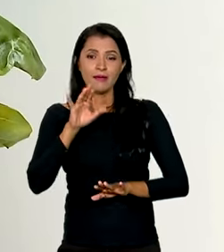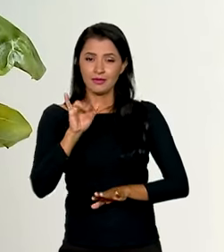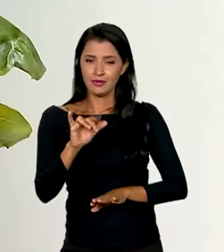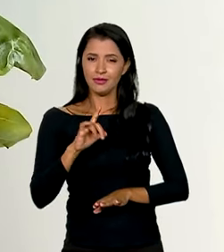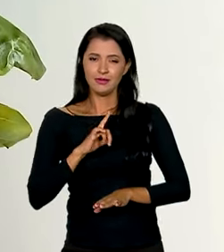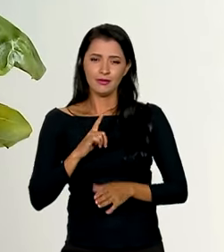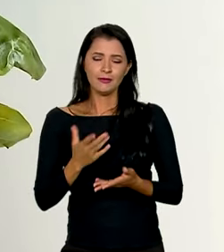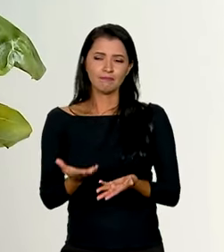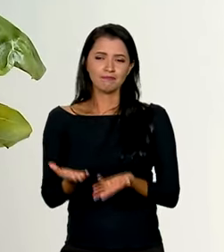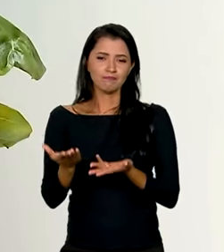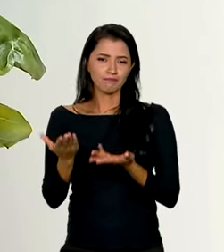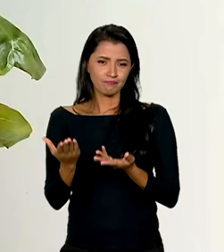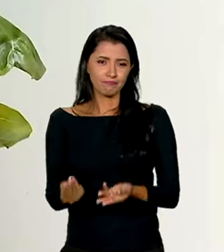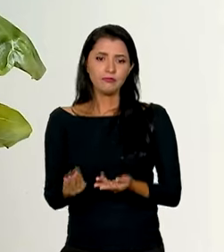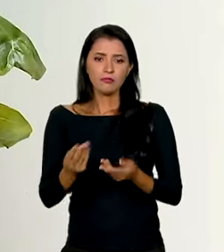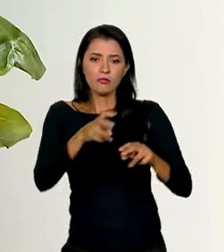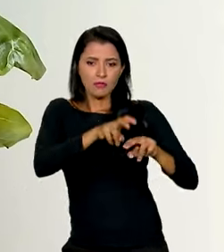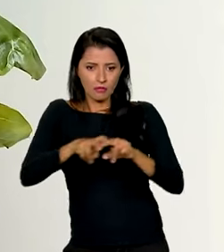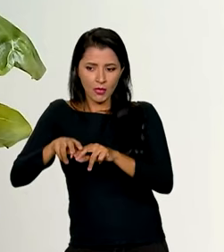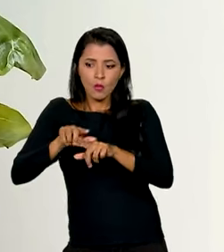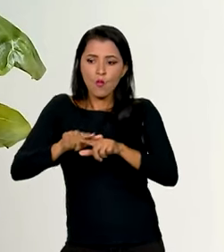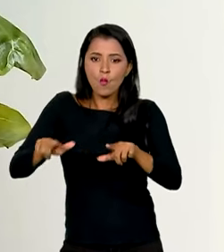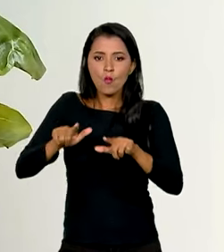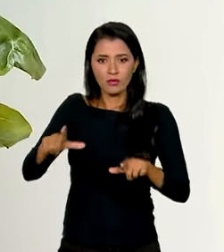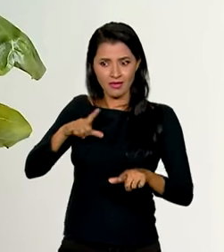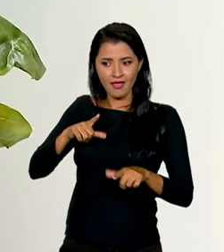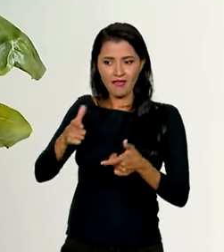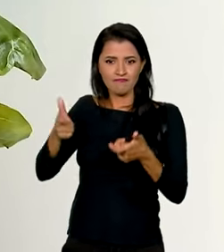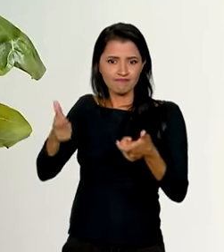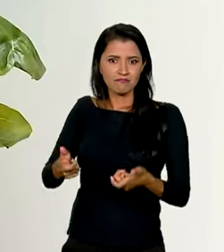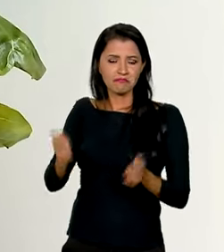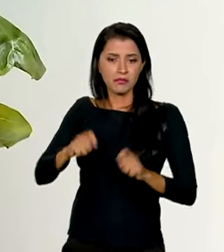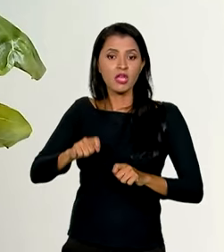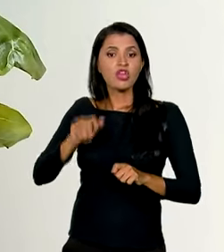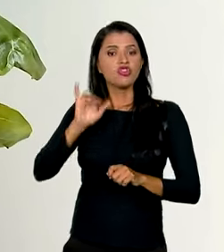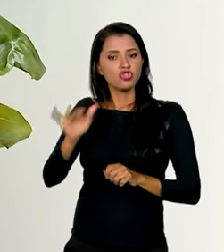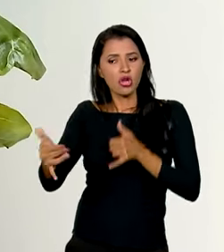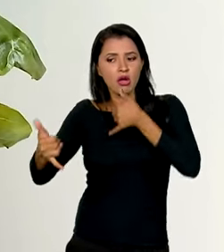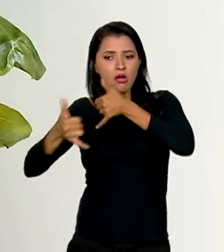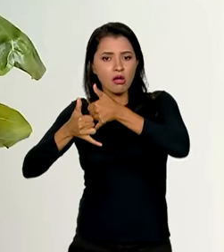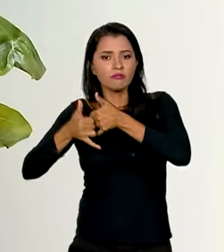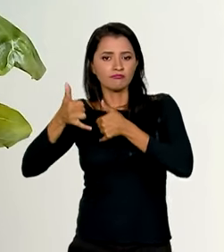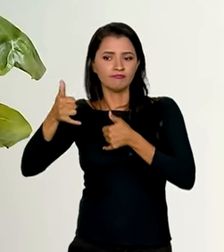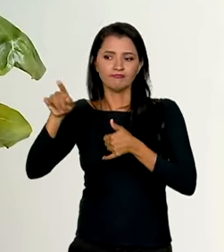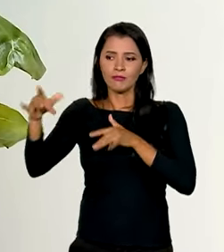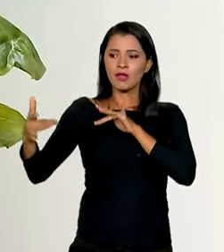haja lugar nesses voos, nós já contactamos nossos